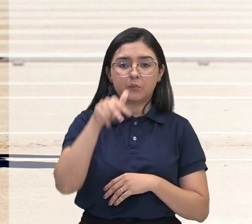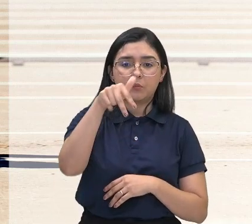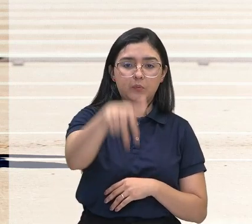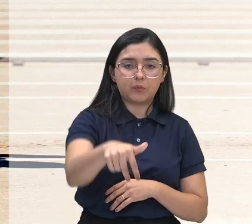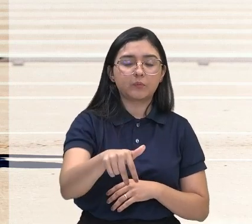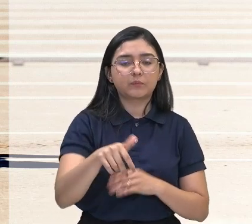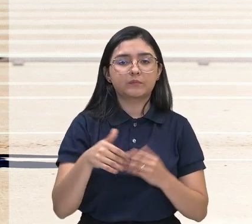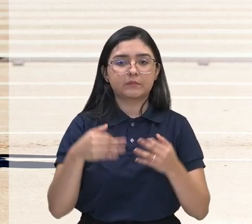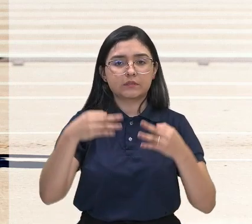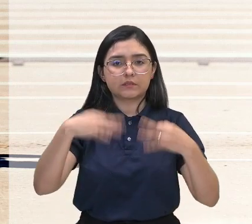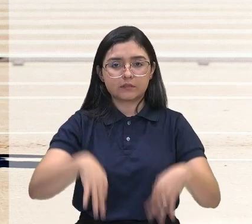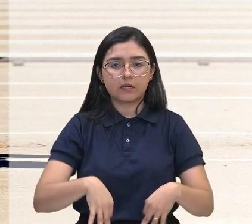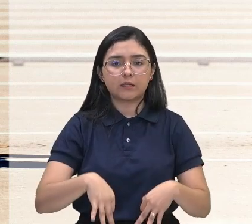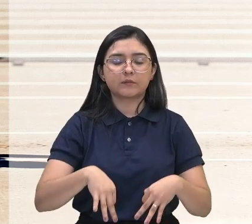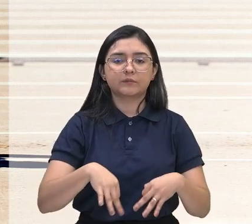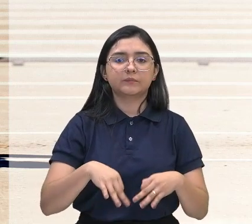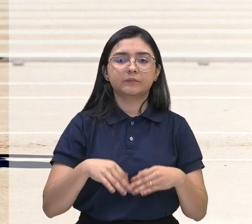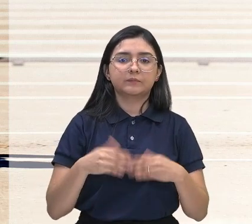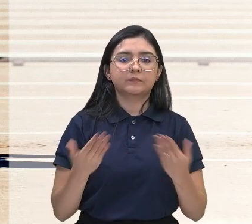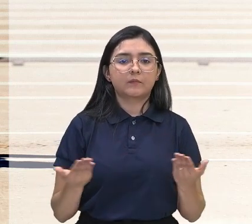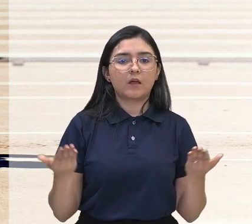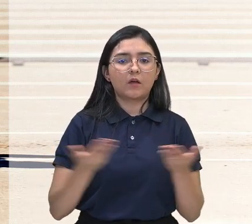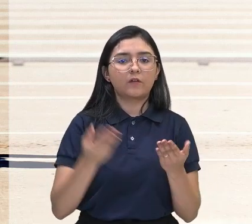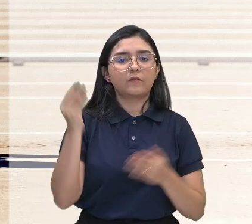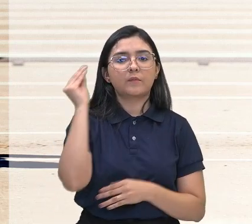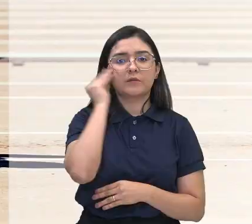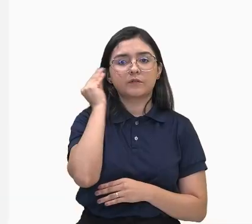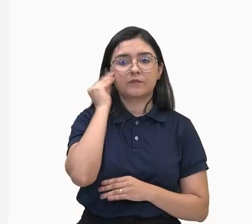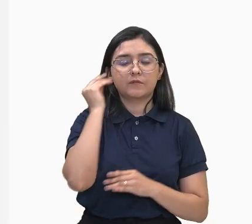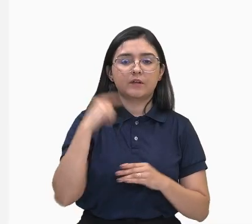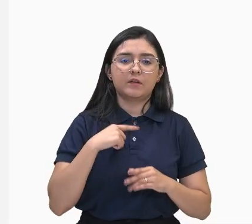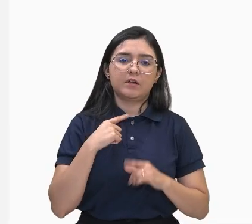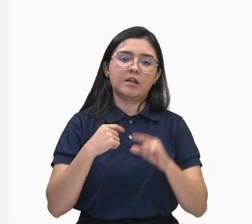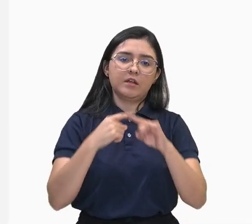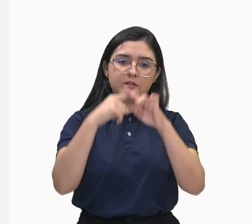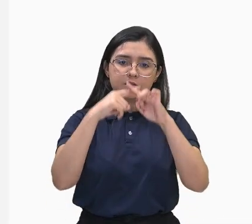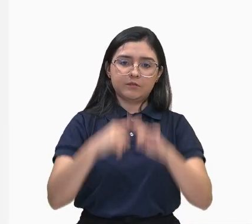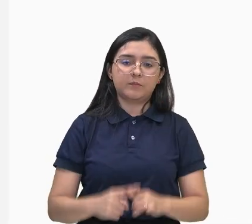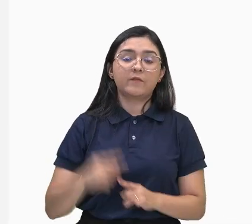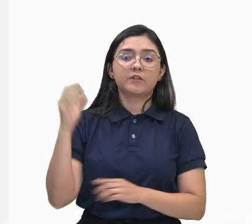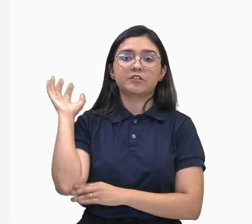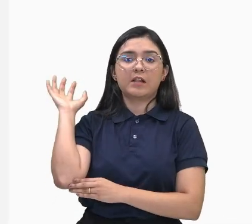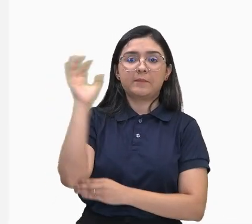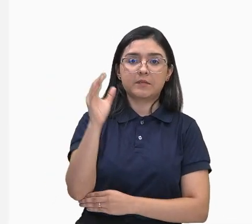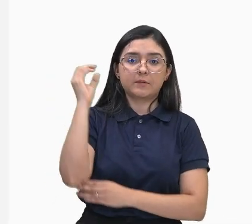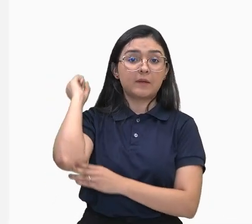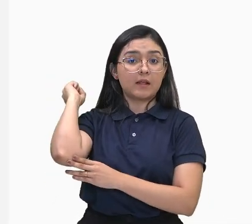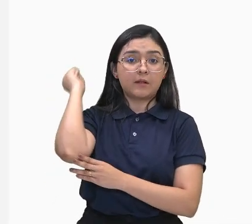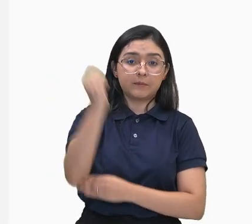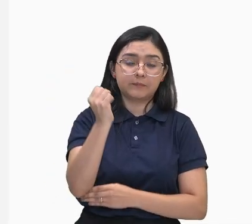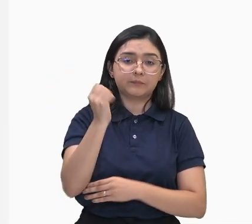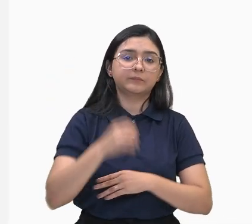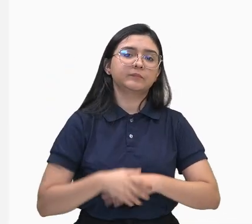dessa faixa, ok? Vamos conhecer agora as provas de lançamento e arremesso. São essas que